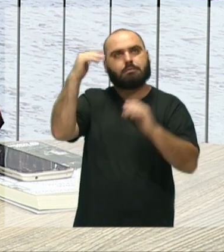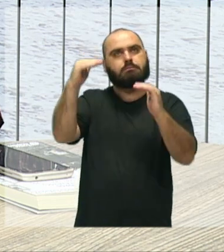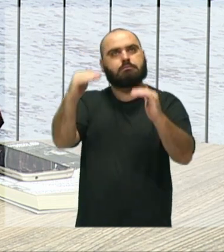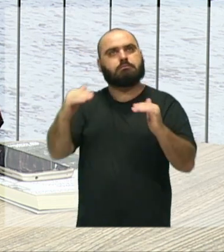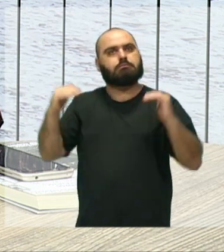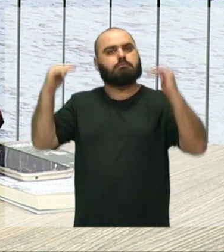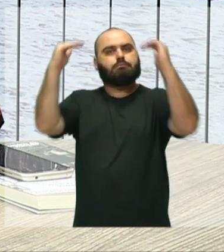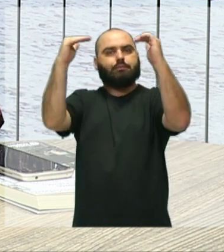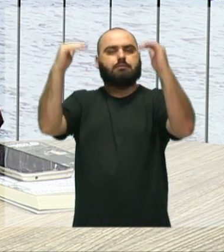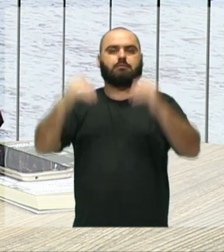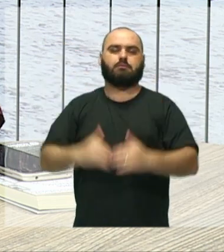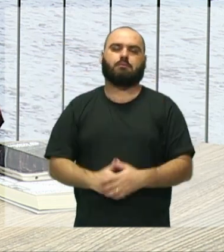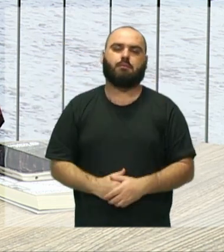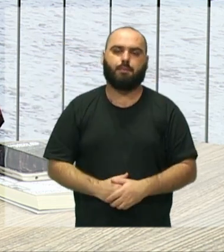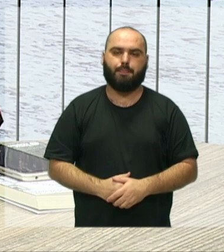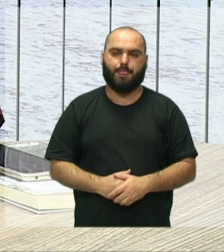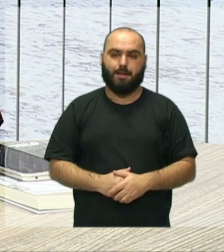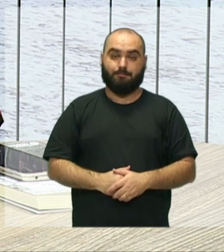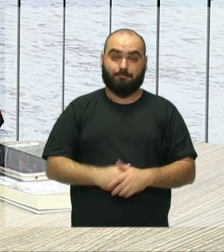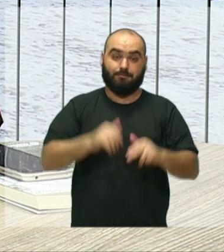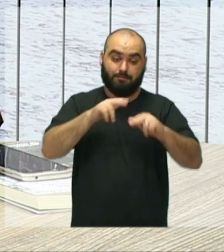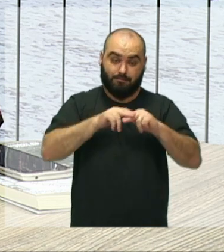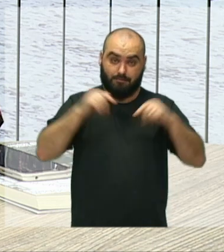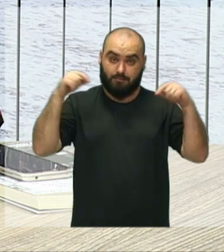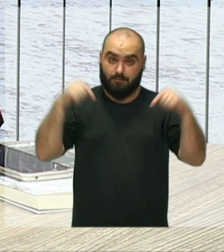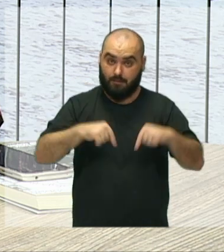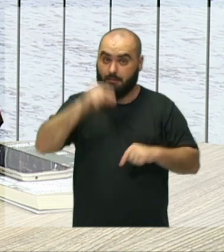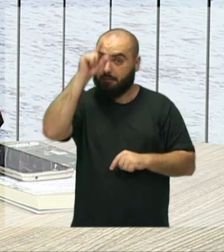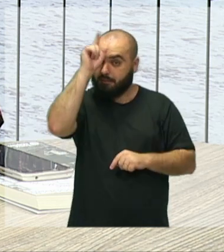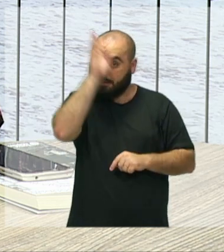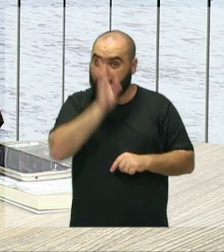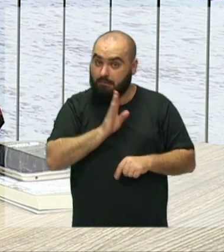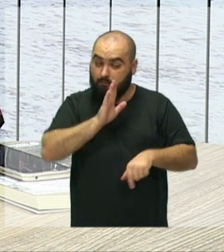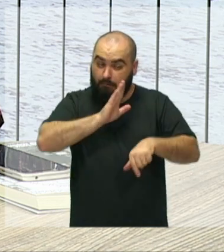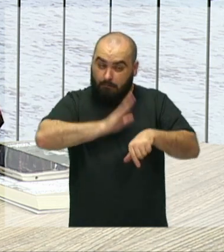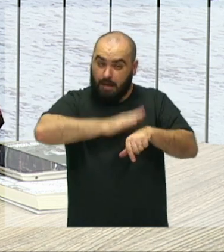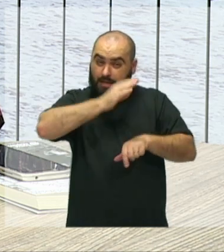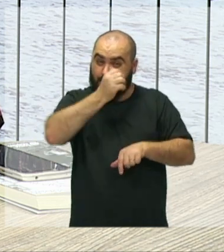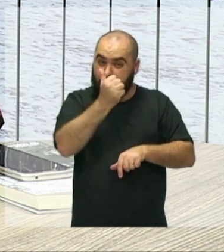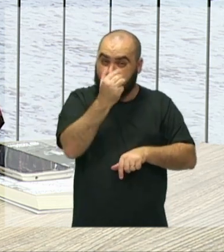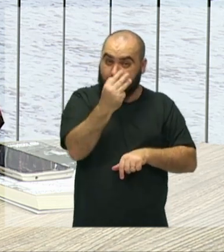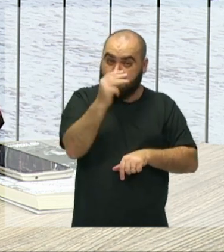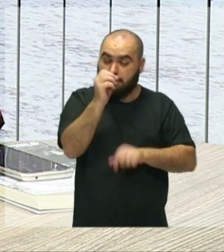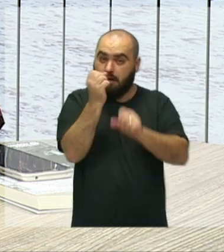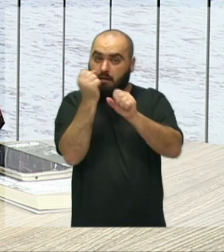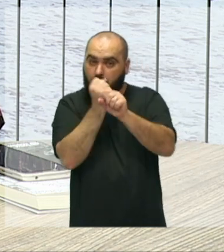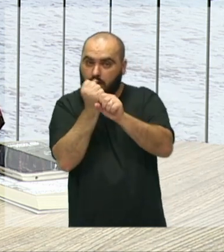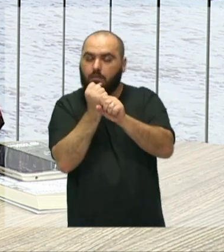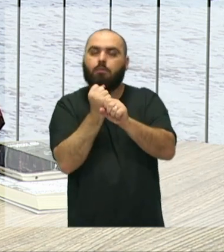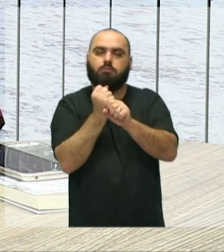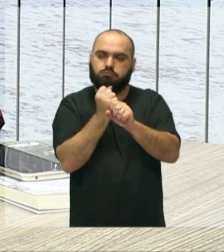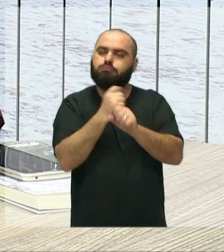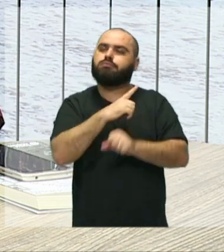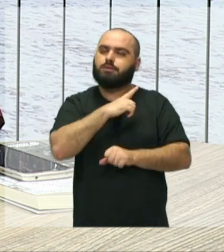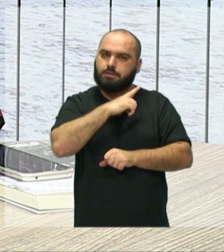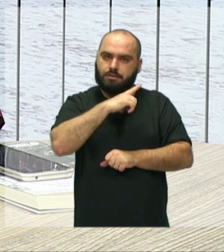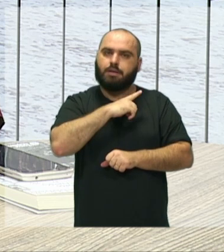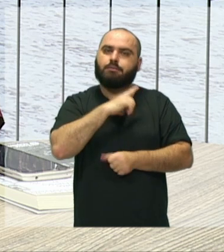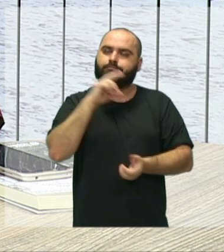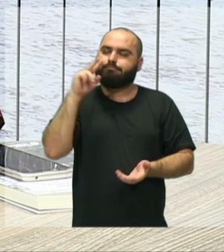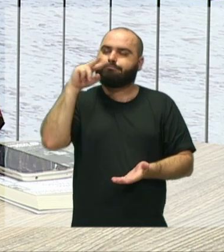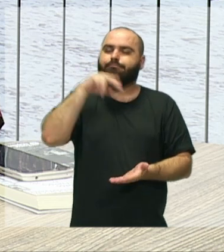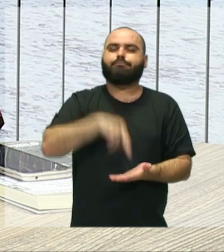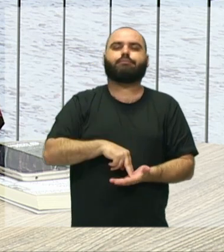superioridade. Então, nós ainda no Brasil, passado mais de 130 anos, nós temos muita